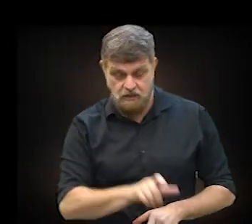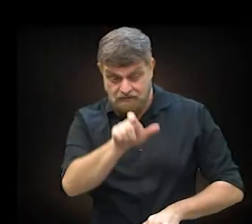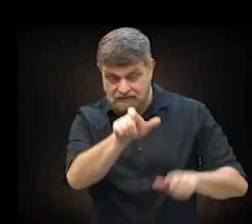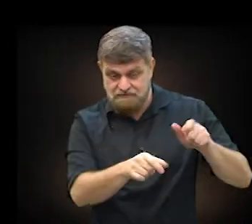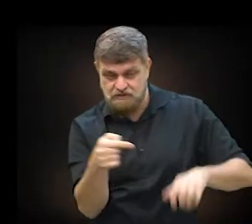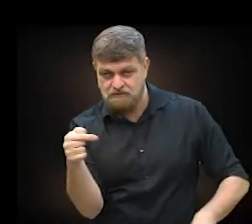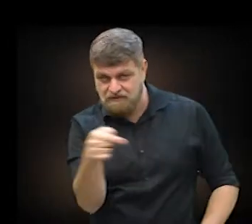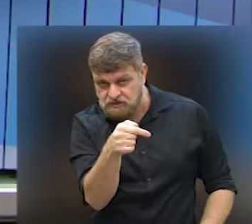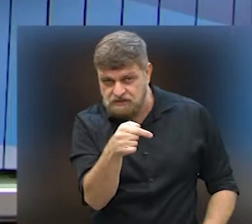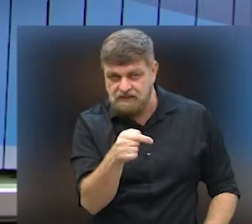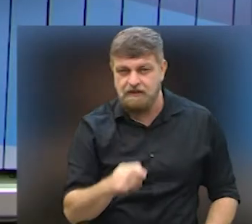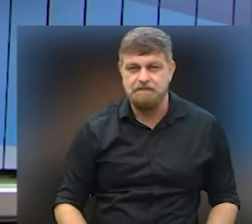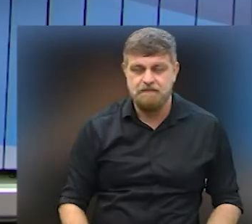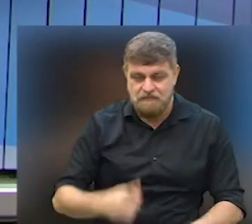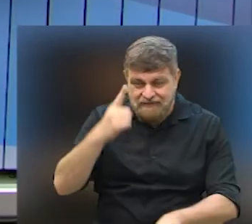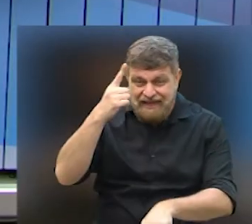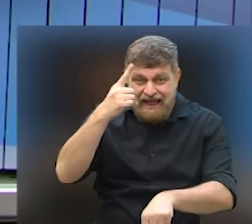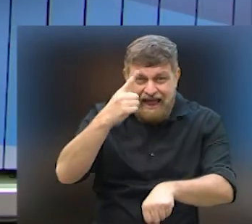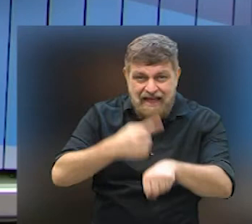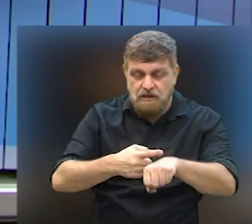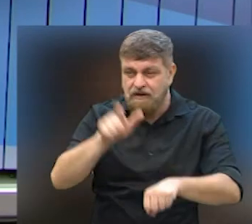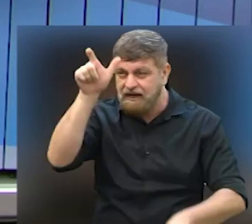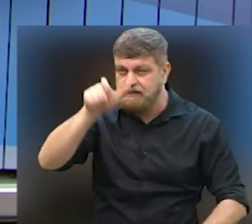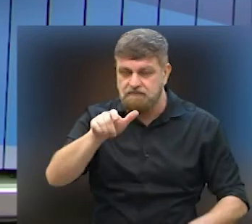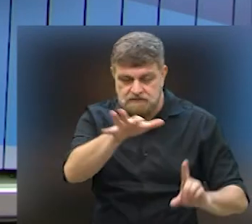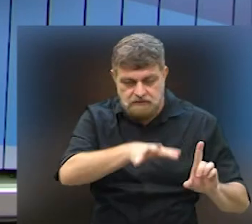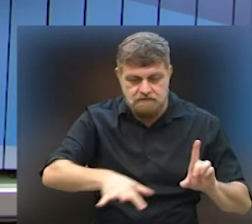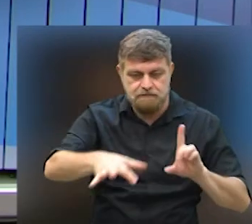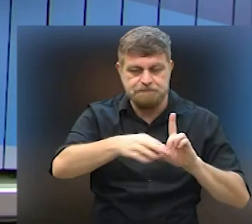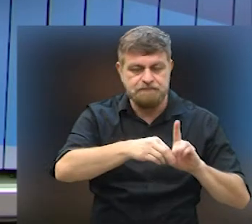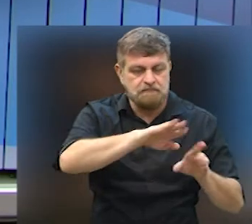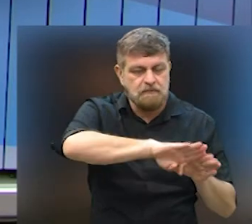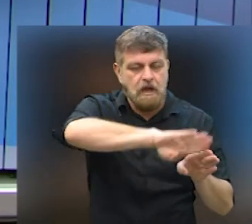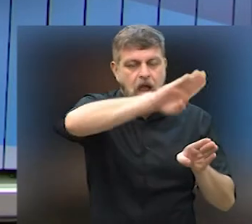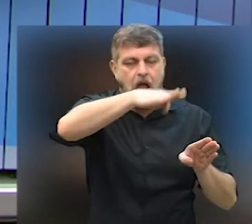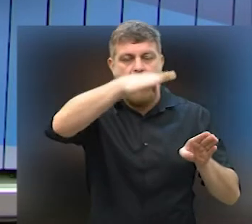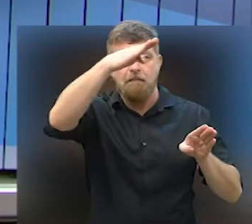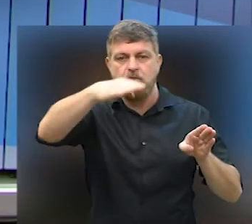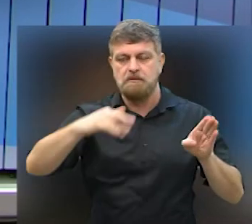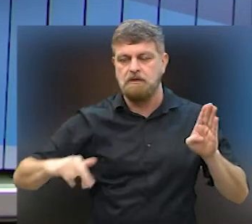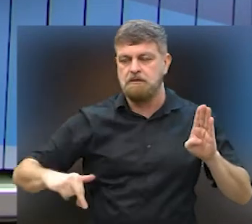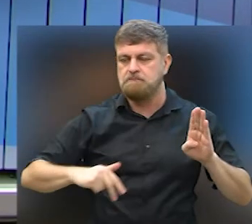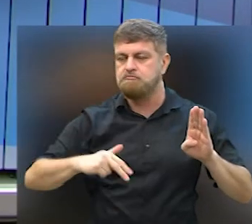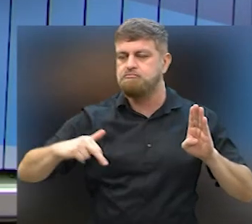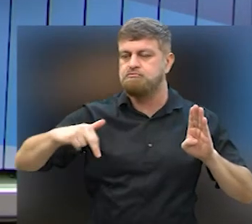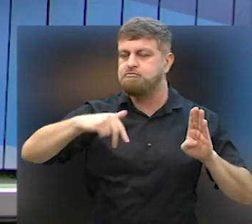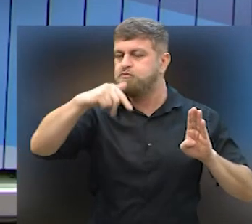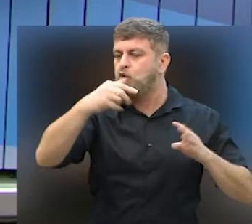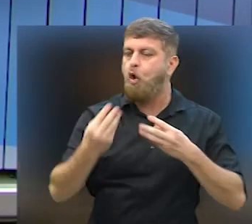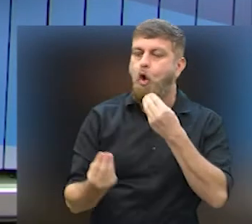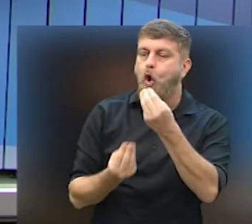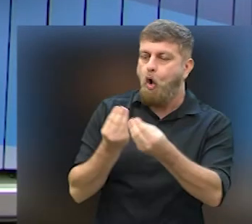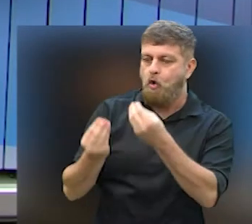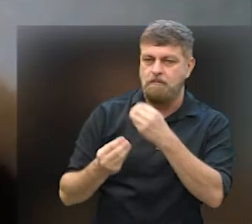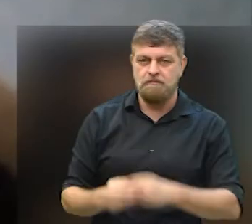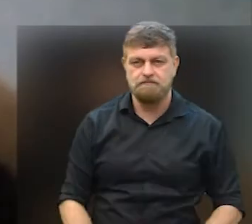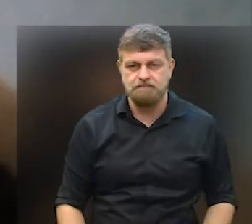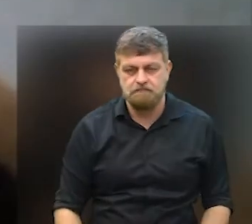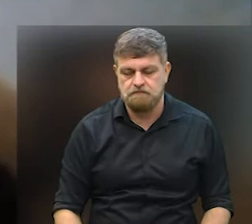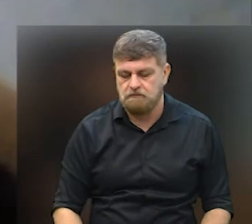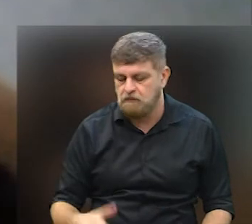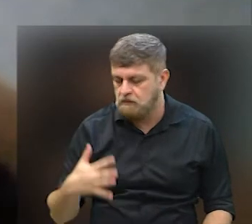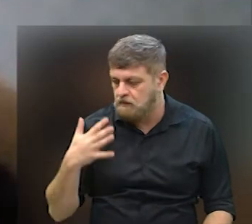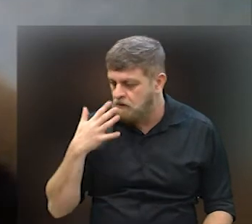religião e este momento em que você está na montanha? Eu fico